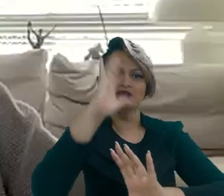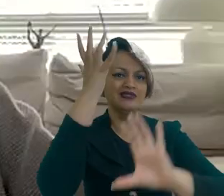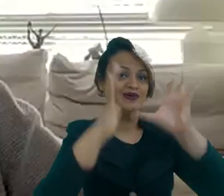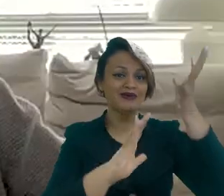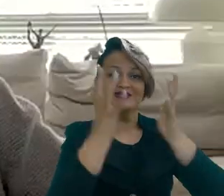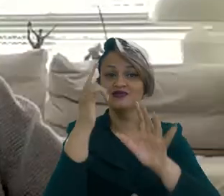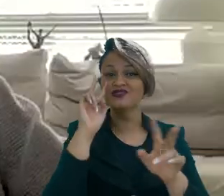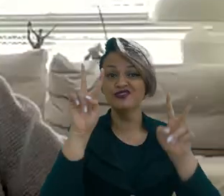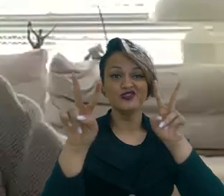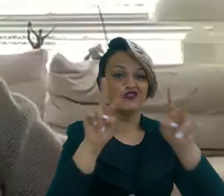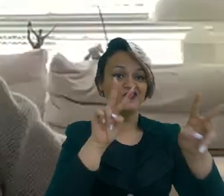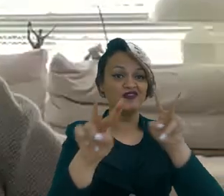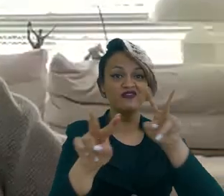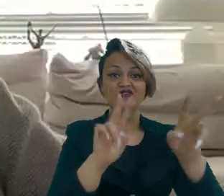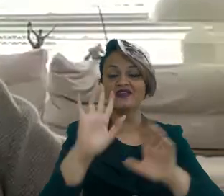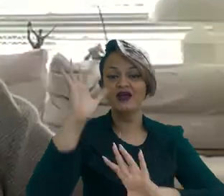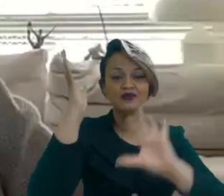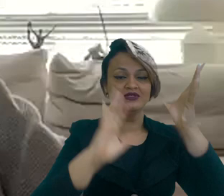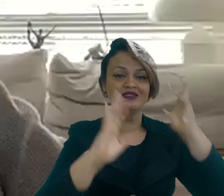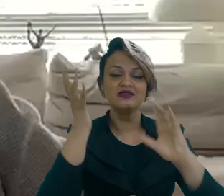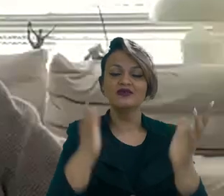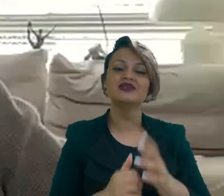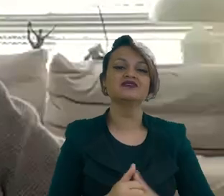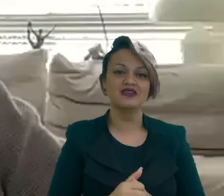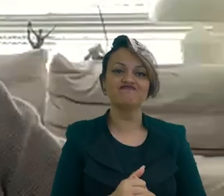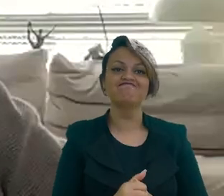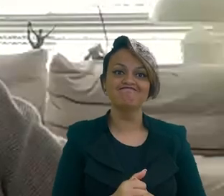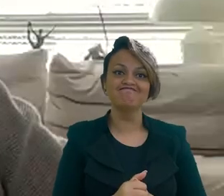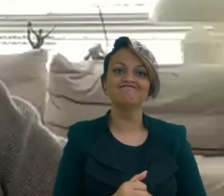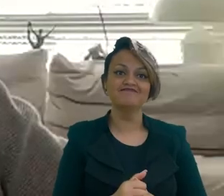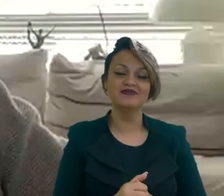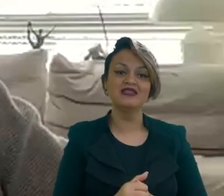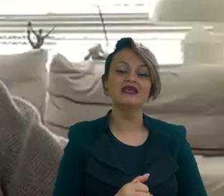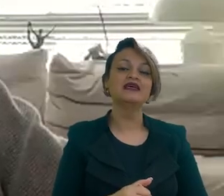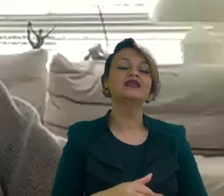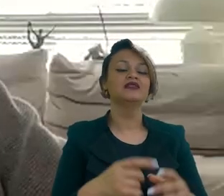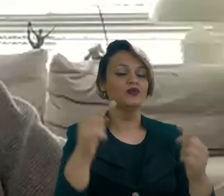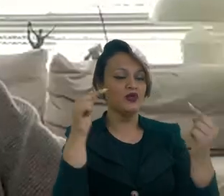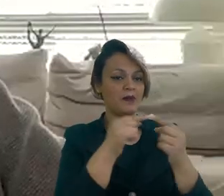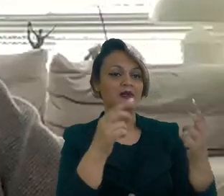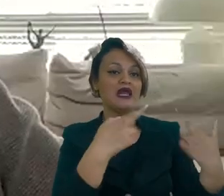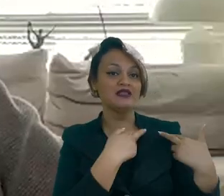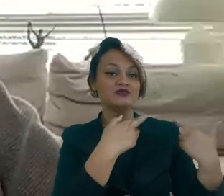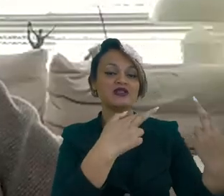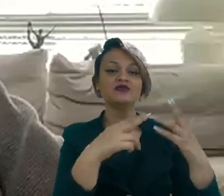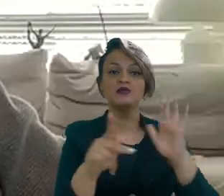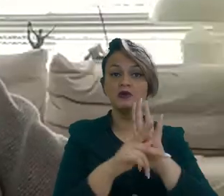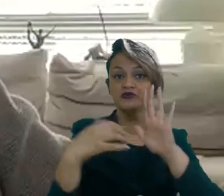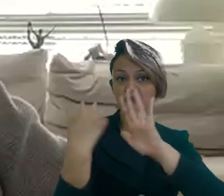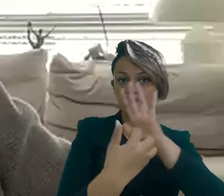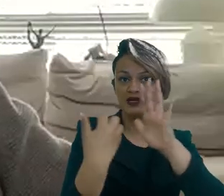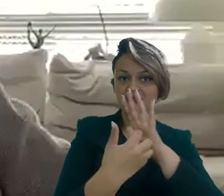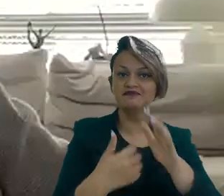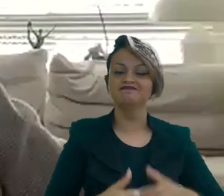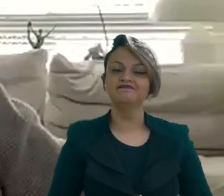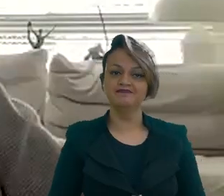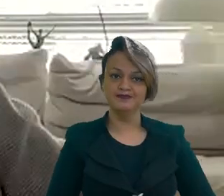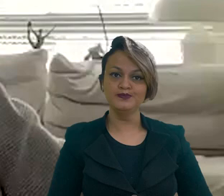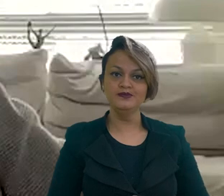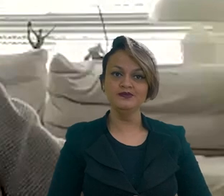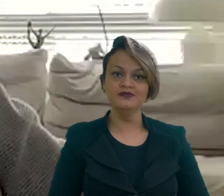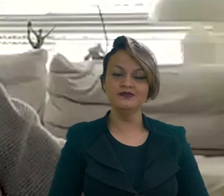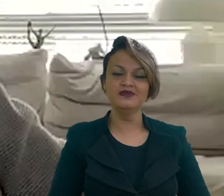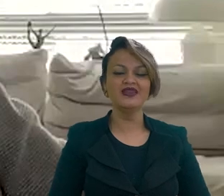isso acontece e tem acontecido constantemente no seio da responsabilidade empresarial